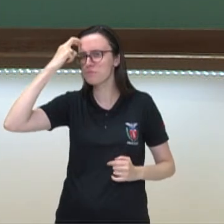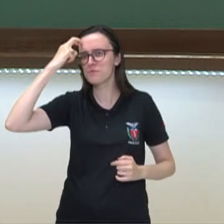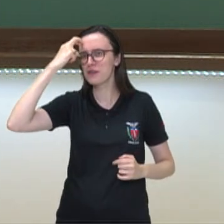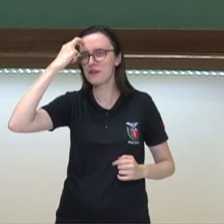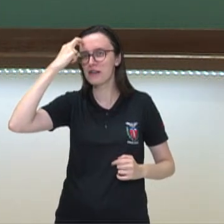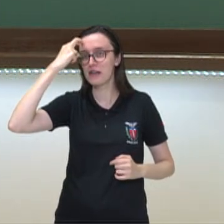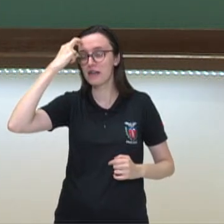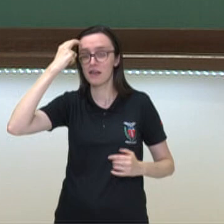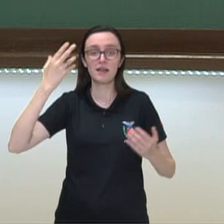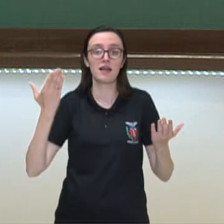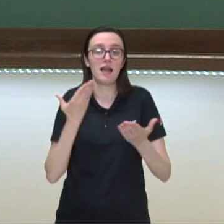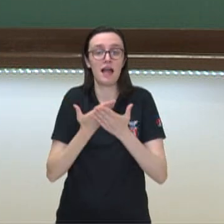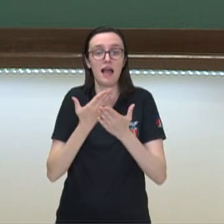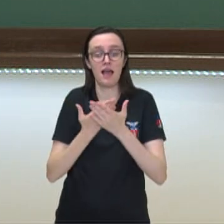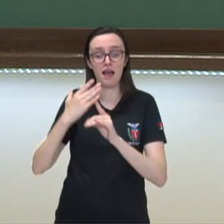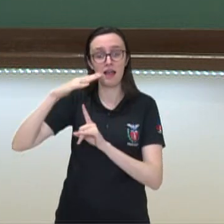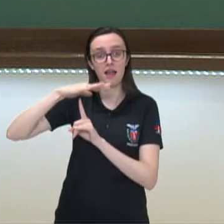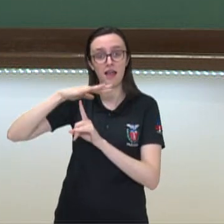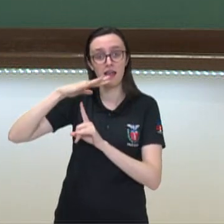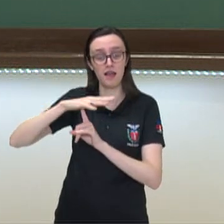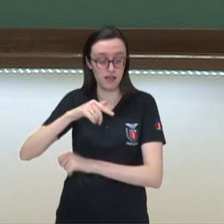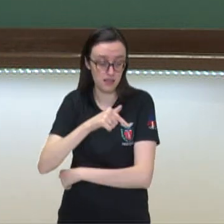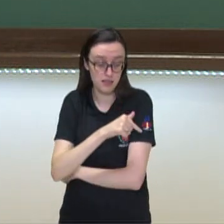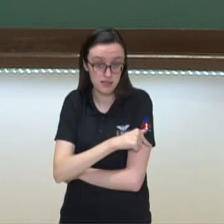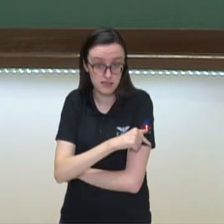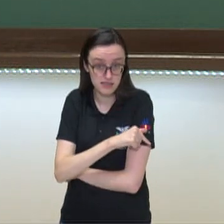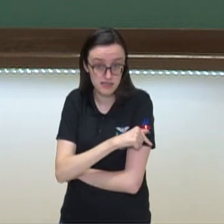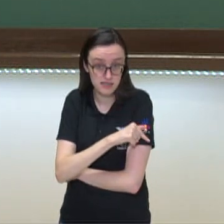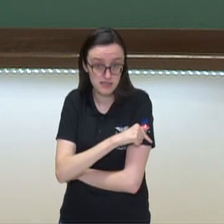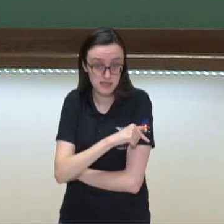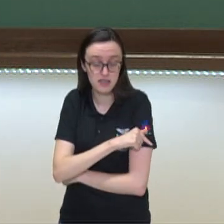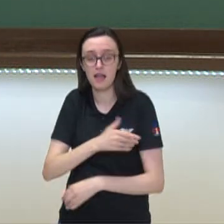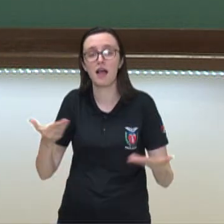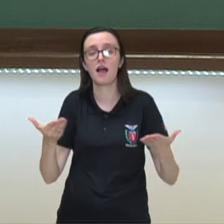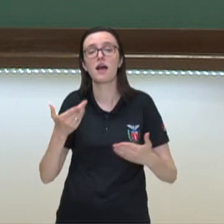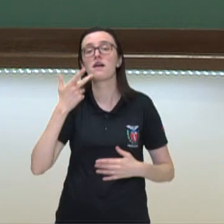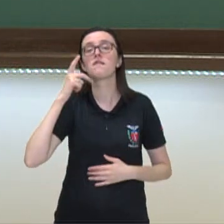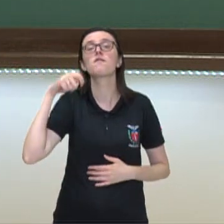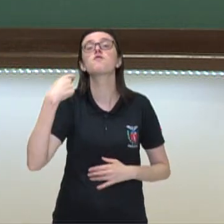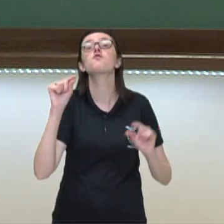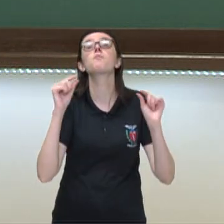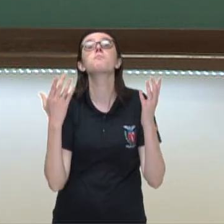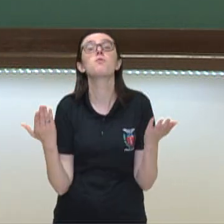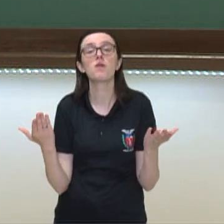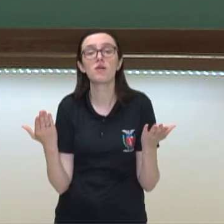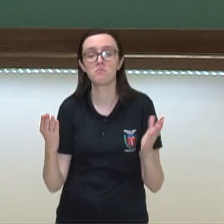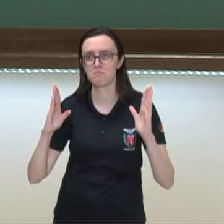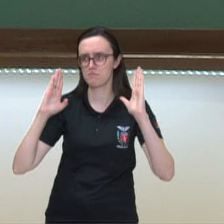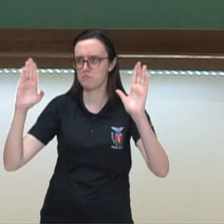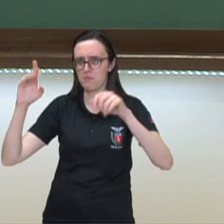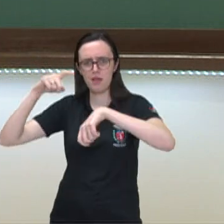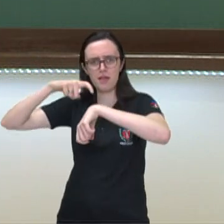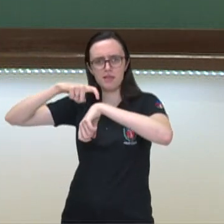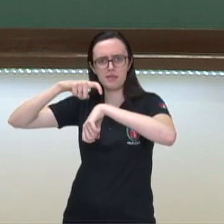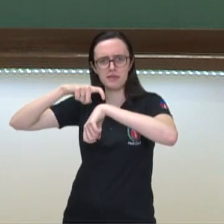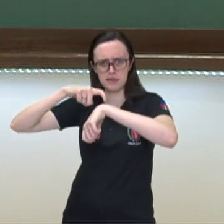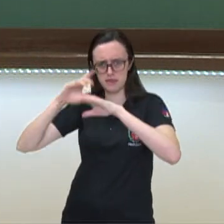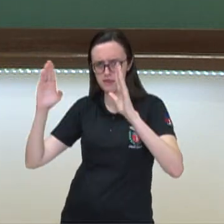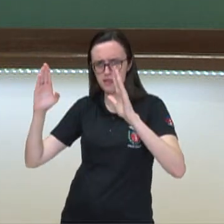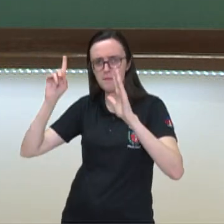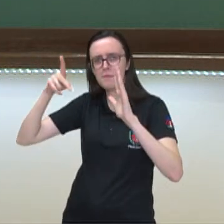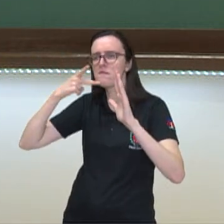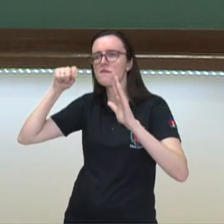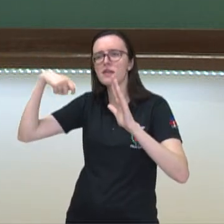cultura. Aula Paraná, 7º ano, e vamos falar de temporalidade sagrada que se desdobra